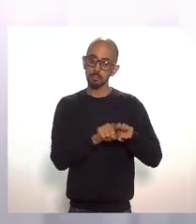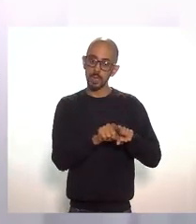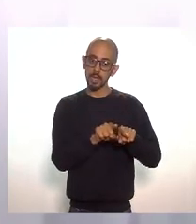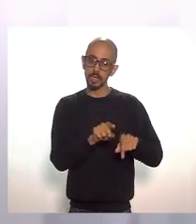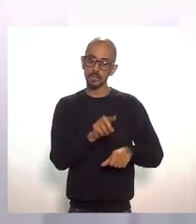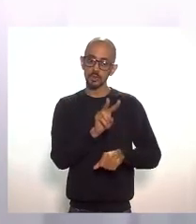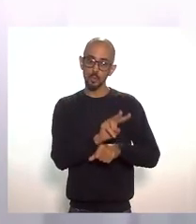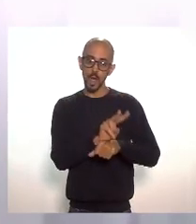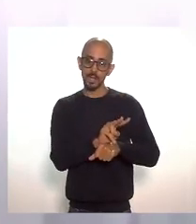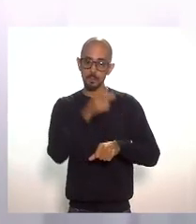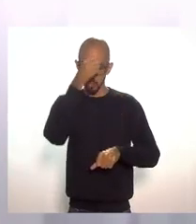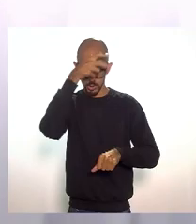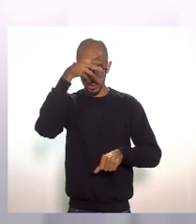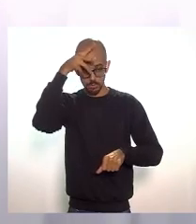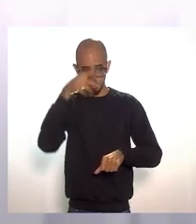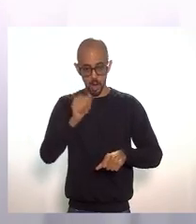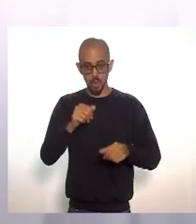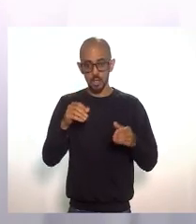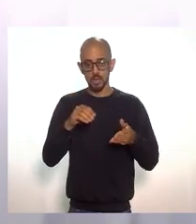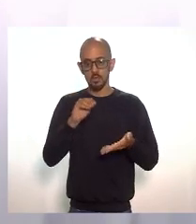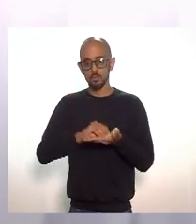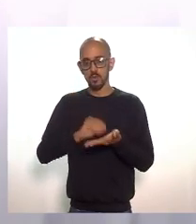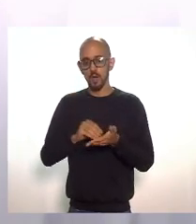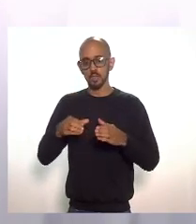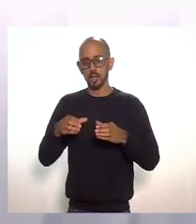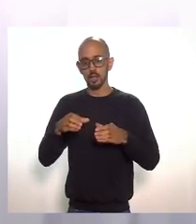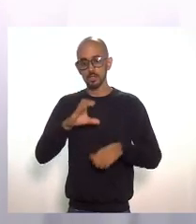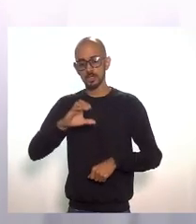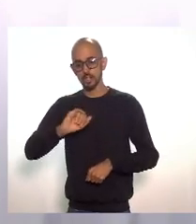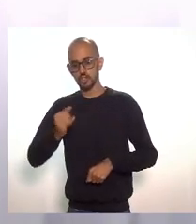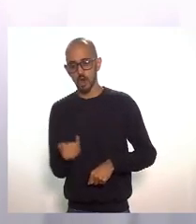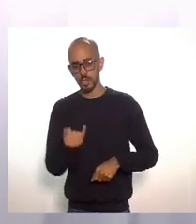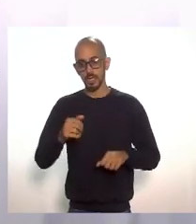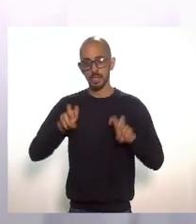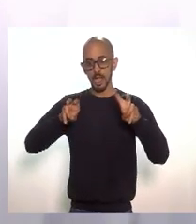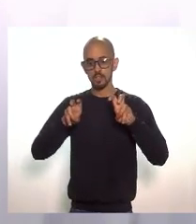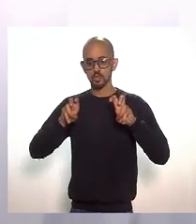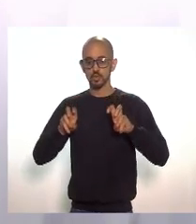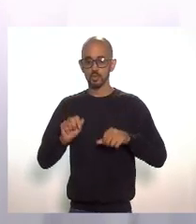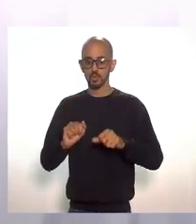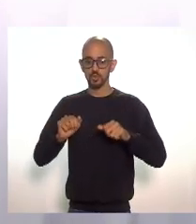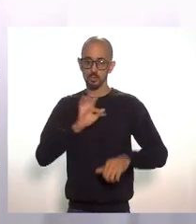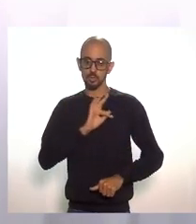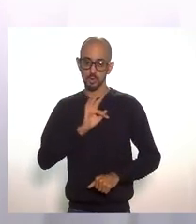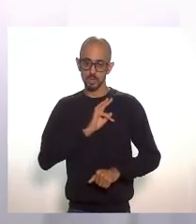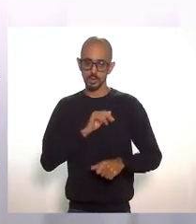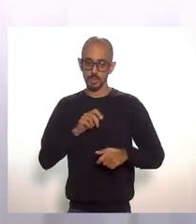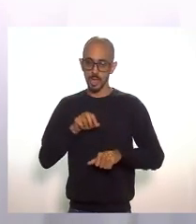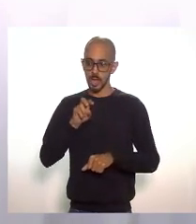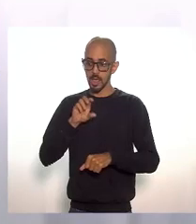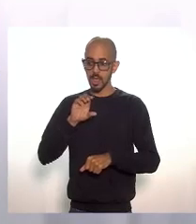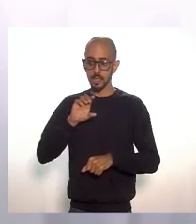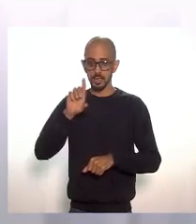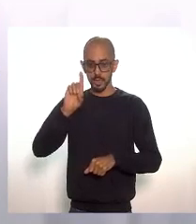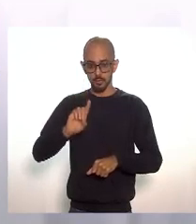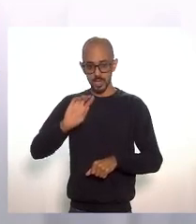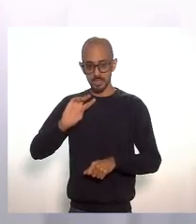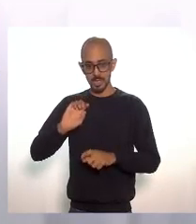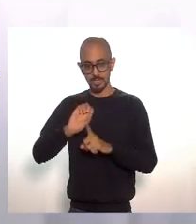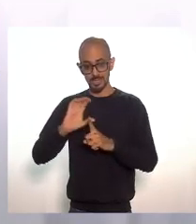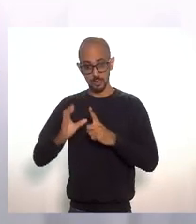das comissões de Constituição e Justiça, de Segurança Pública e de Assuntos de Polícia, de Defesa Civil, de Economia, Indústria e Comércio e